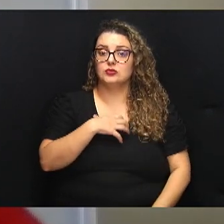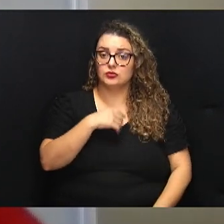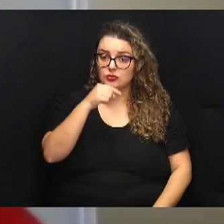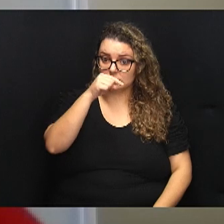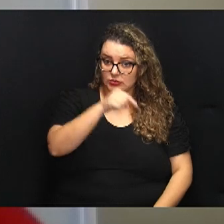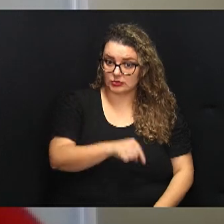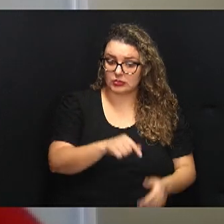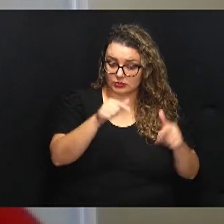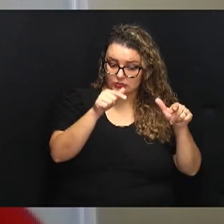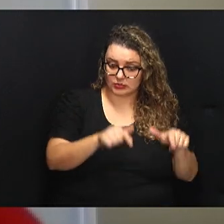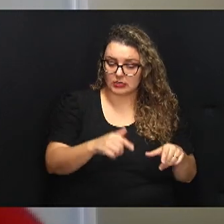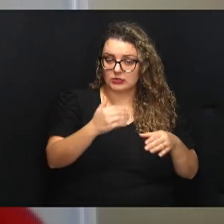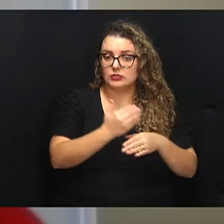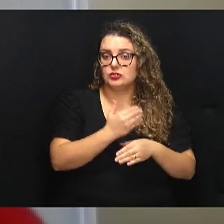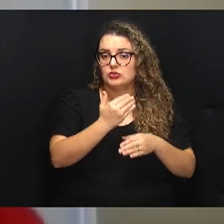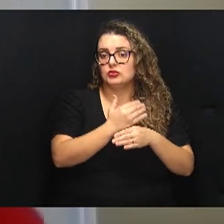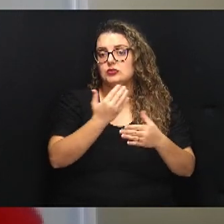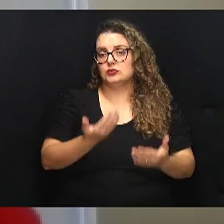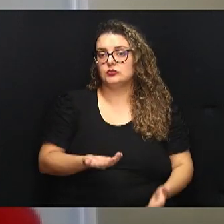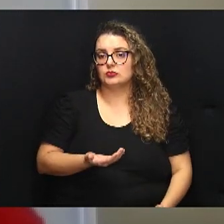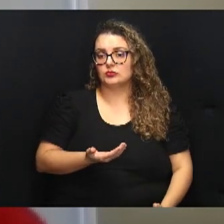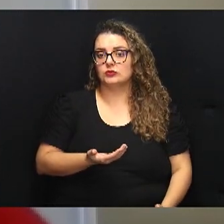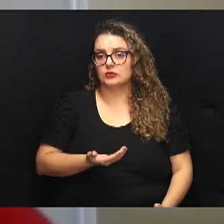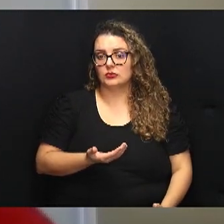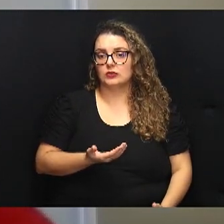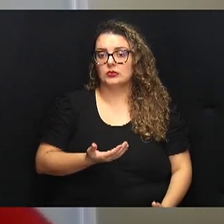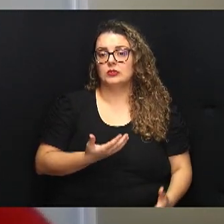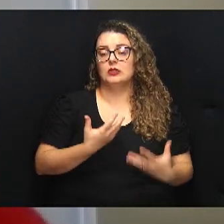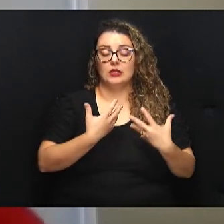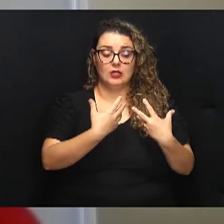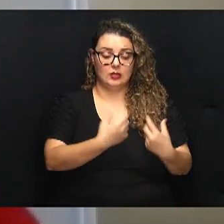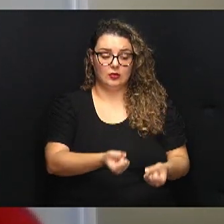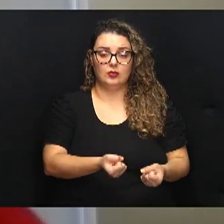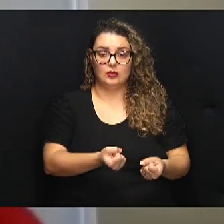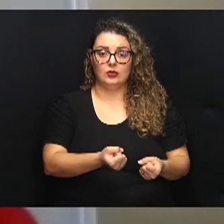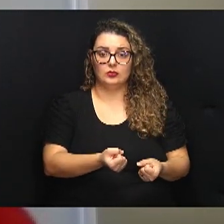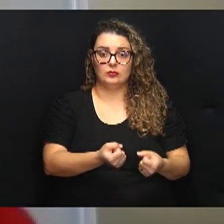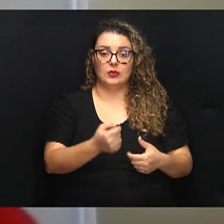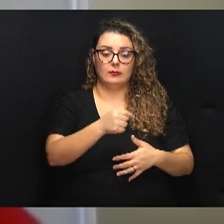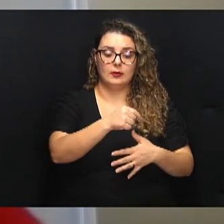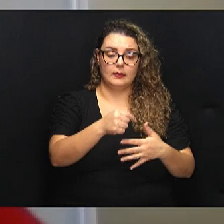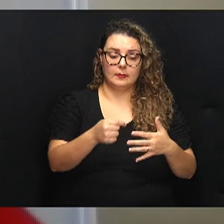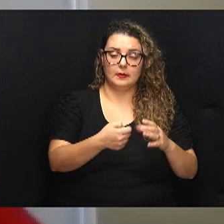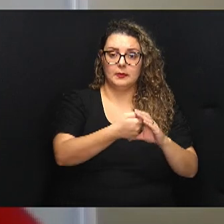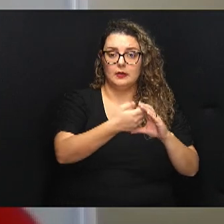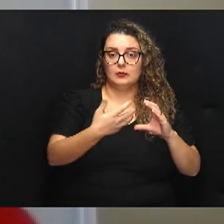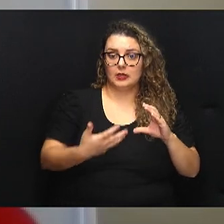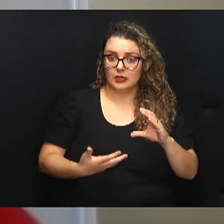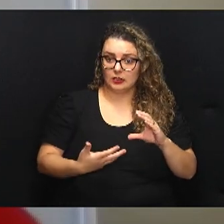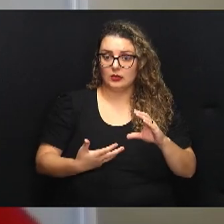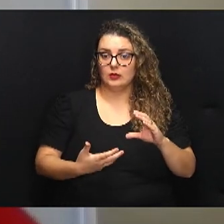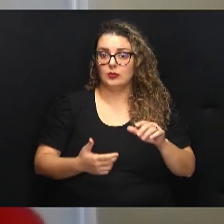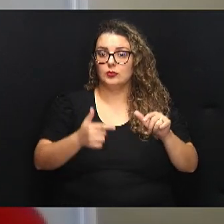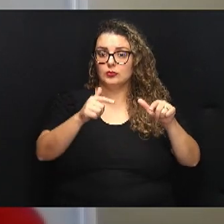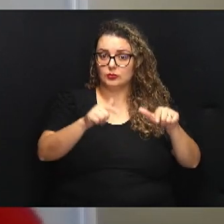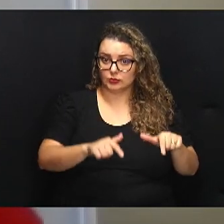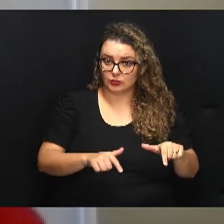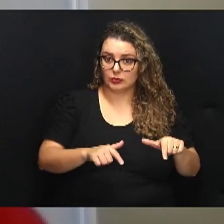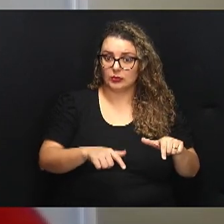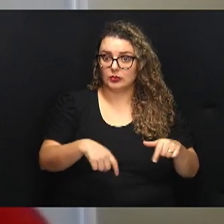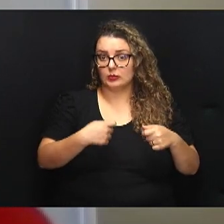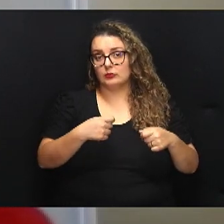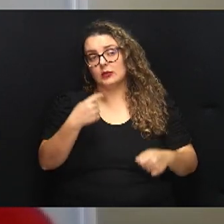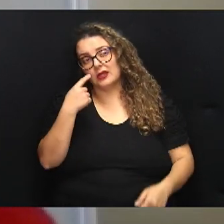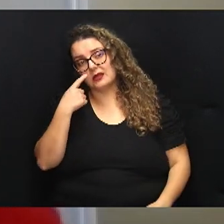desse empreendimento e a sua aderência aos requisitos e às características do local, para ver